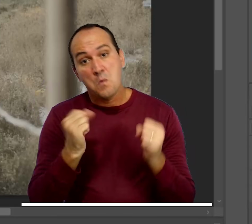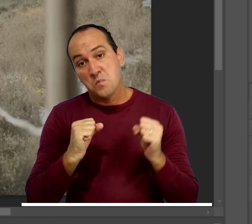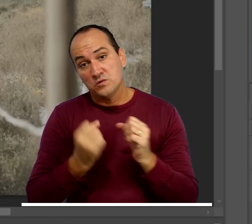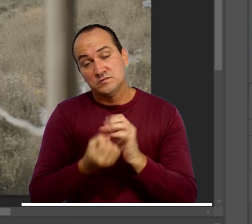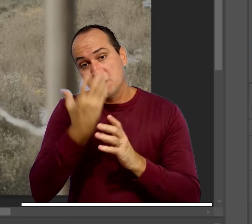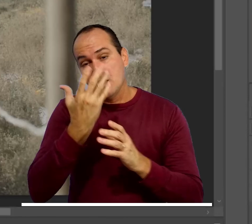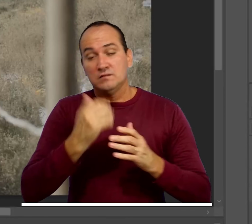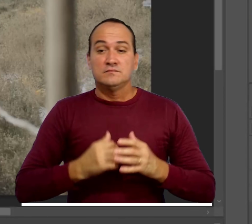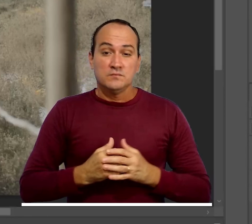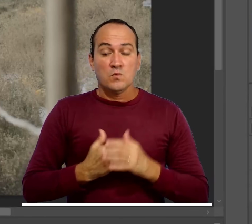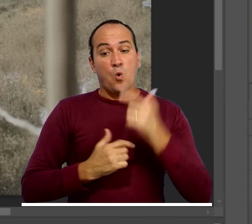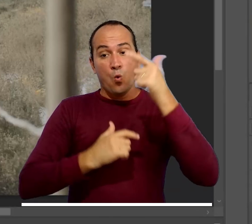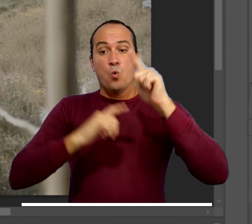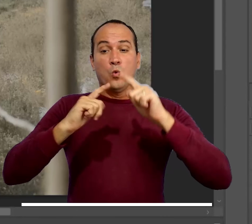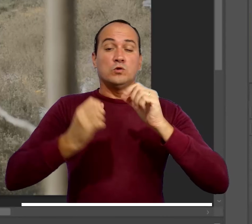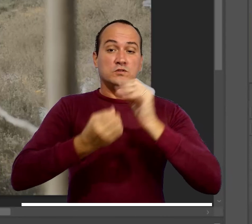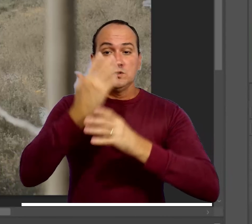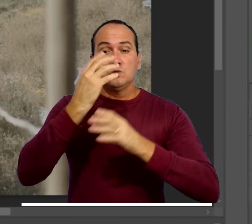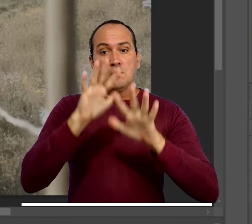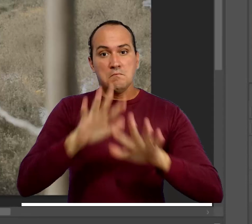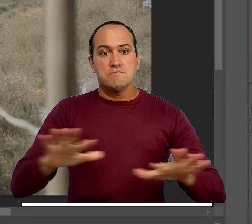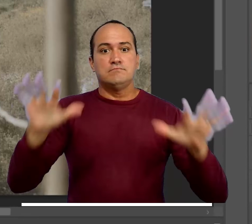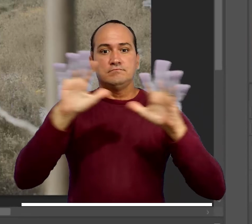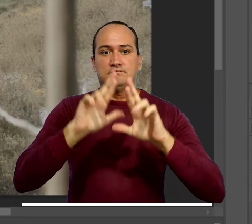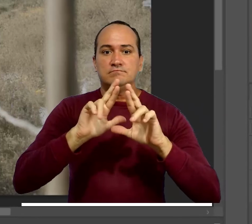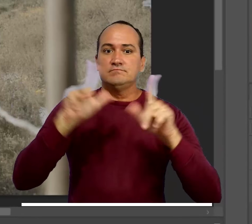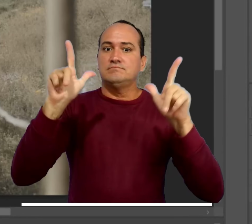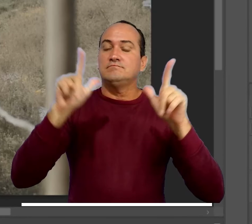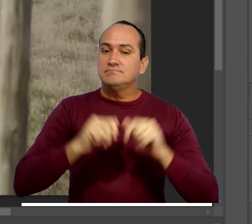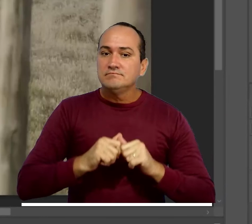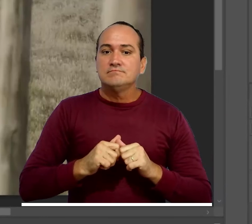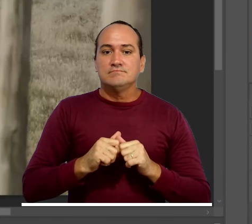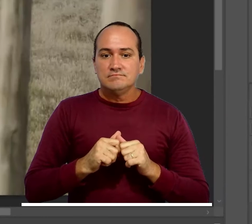Pronto, gerou mais alguma coisa aqui, realmente uma paisagem bem diferente essa daqui.